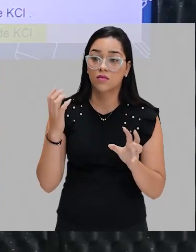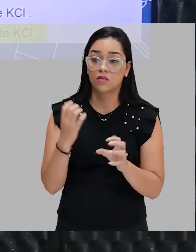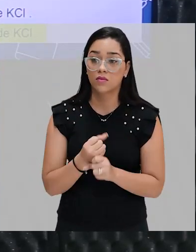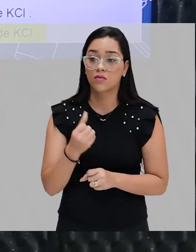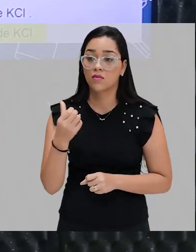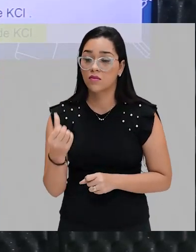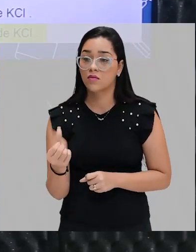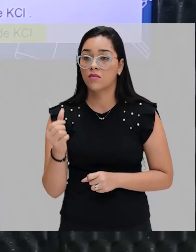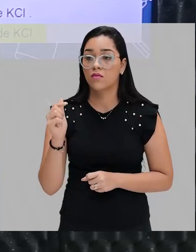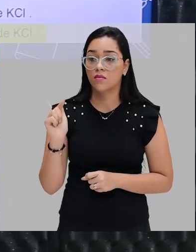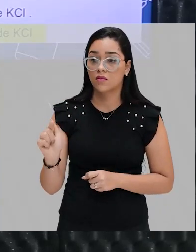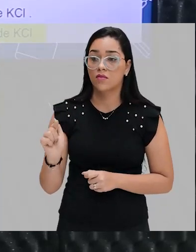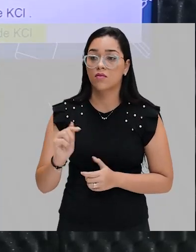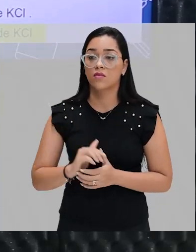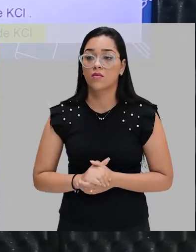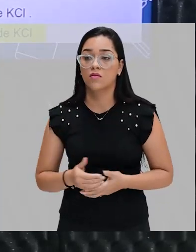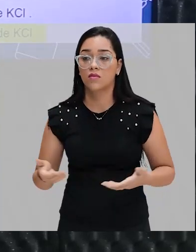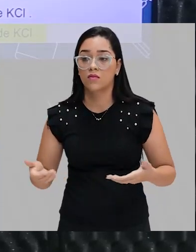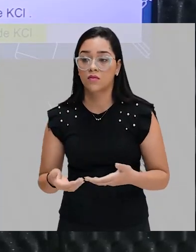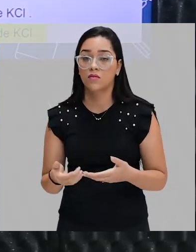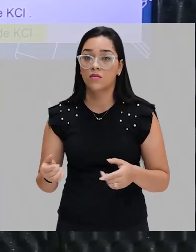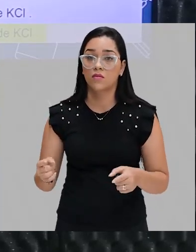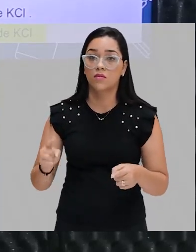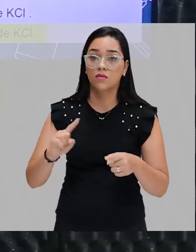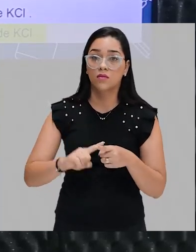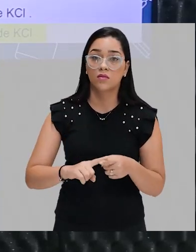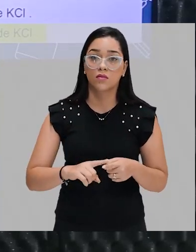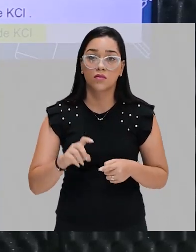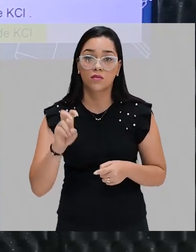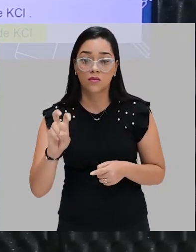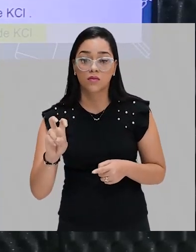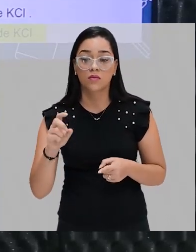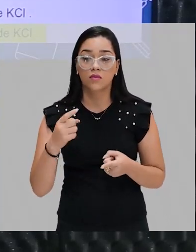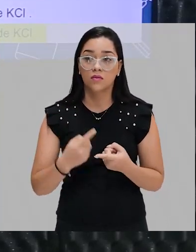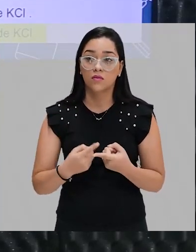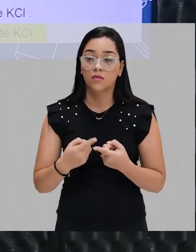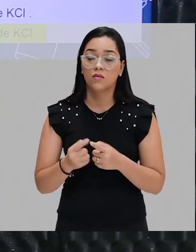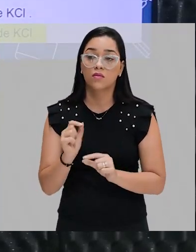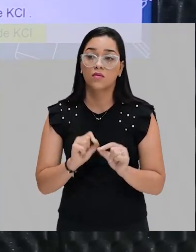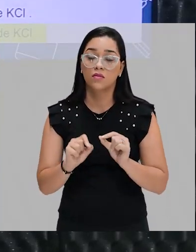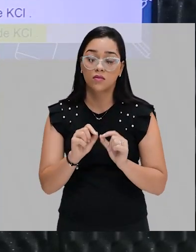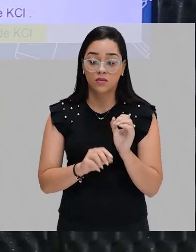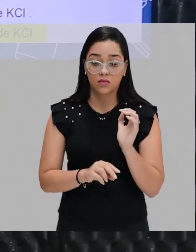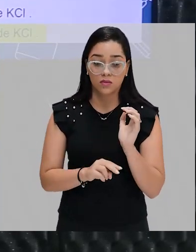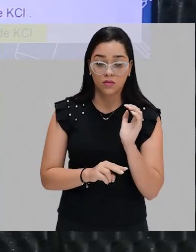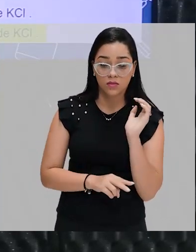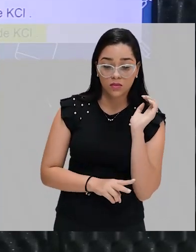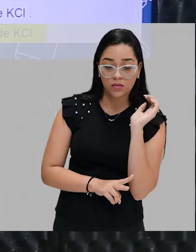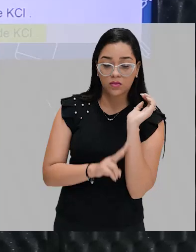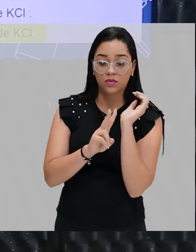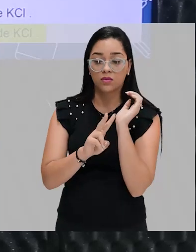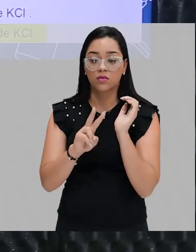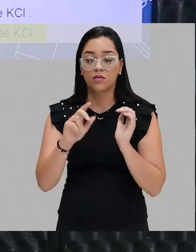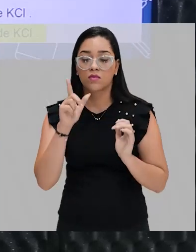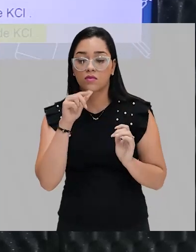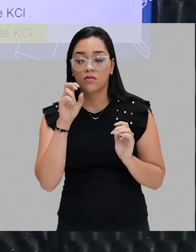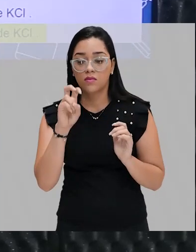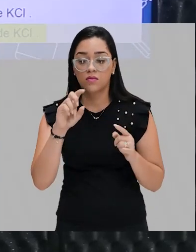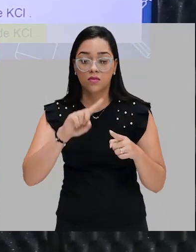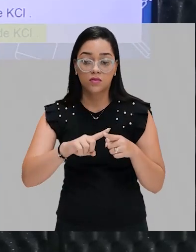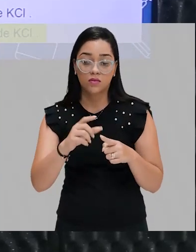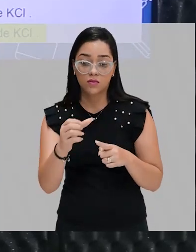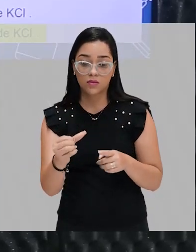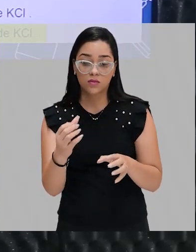6 gramas. Se a gente multiplicar por 5, porque por 5 está sendo o volume de água, 5 vezes